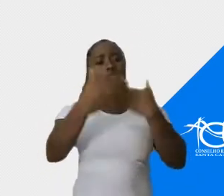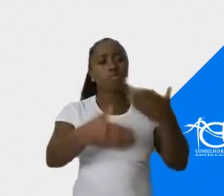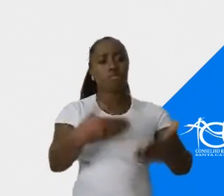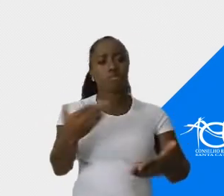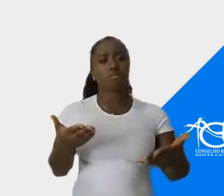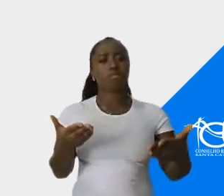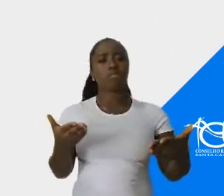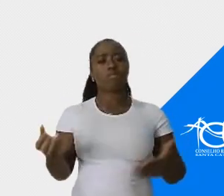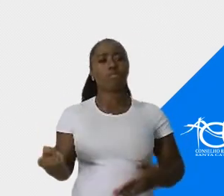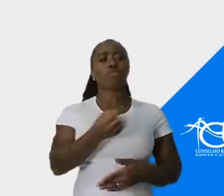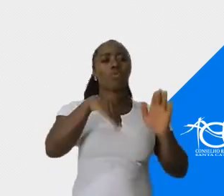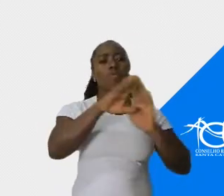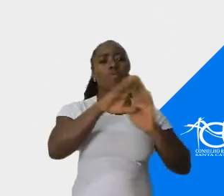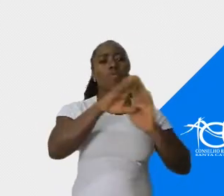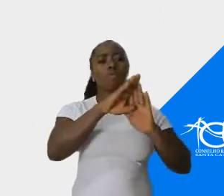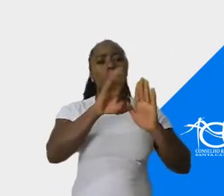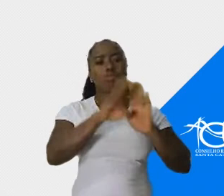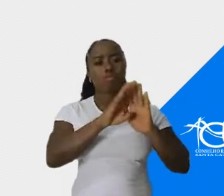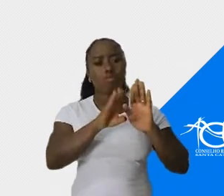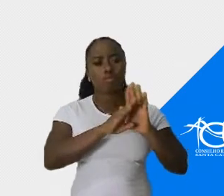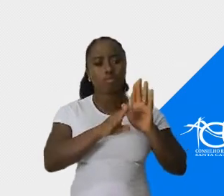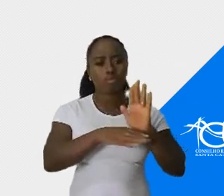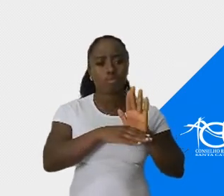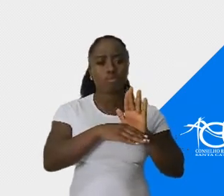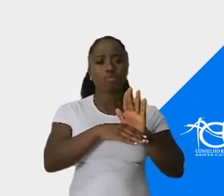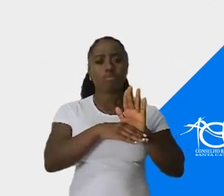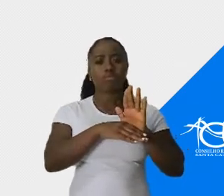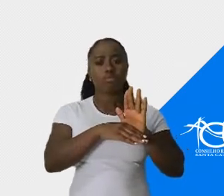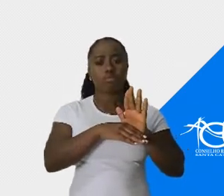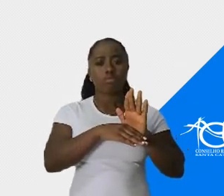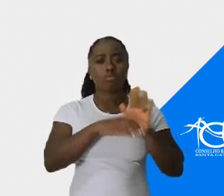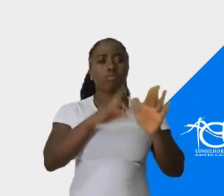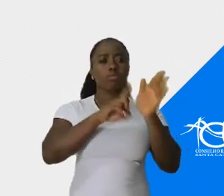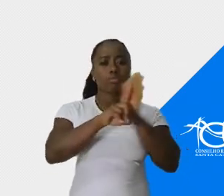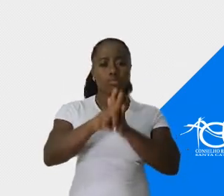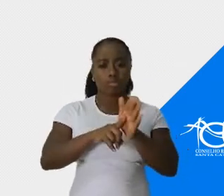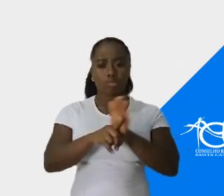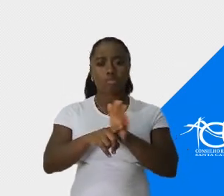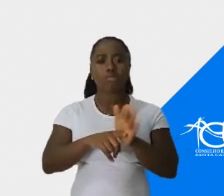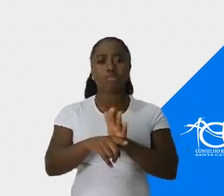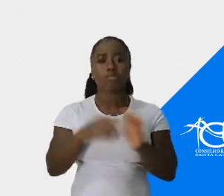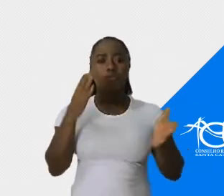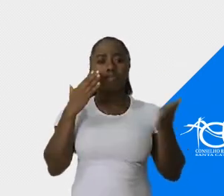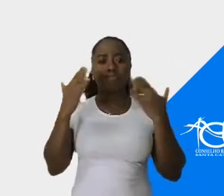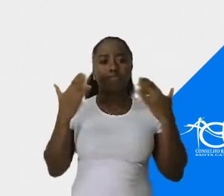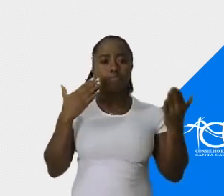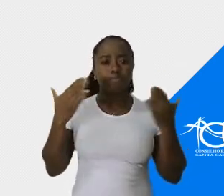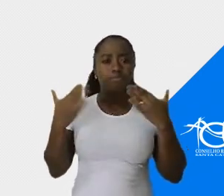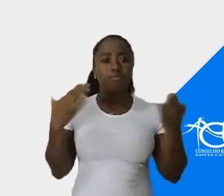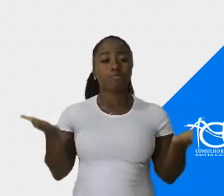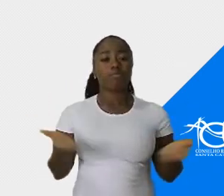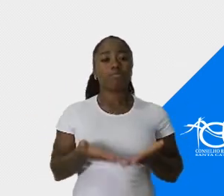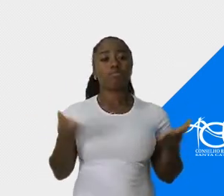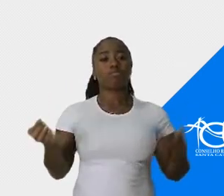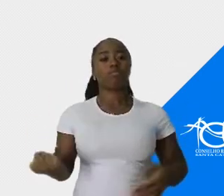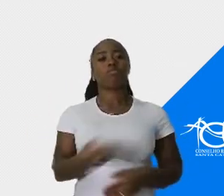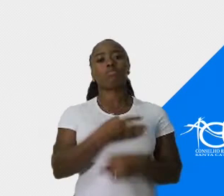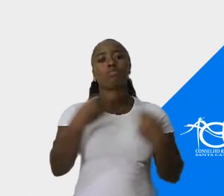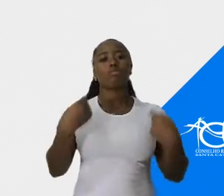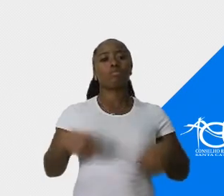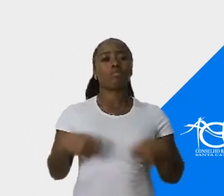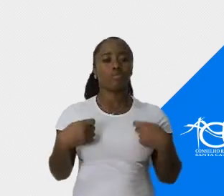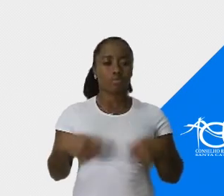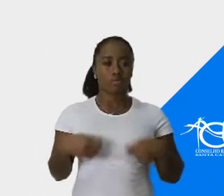novos procedimentos de investigação psicológica, porque foi criada uma nova demanda dentro, intrínseca, né, ao sistema de